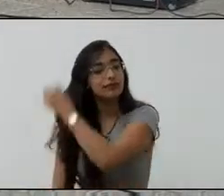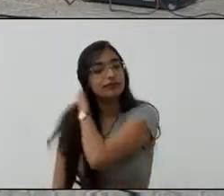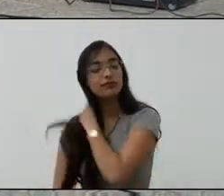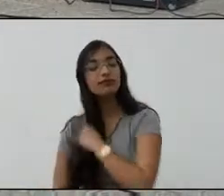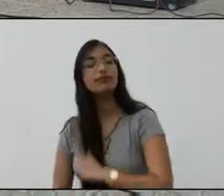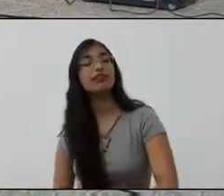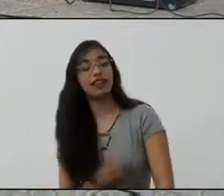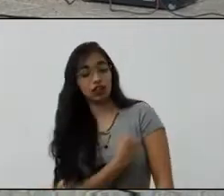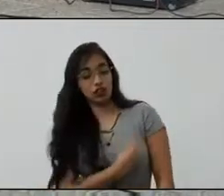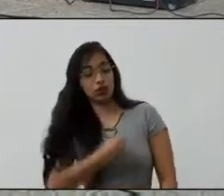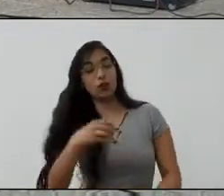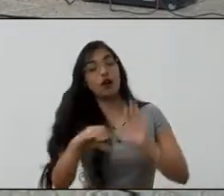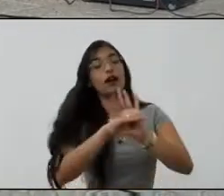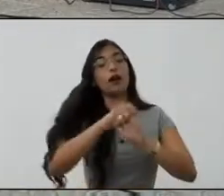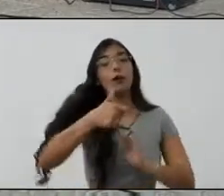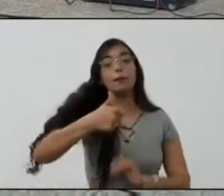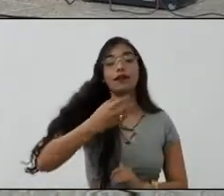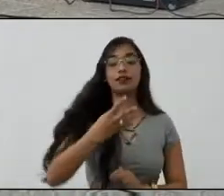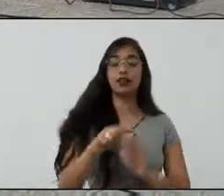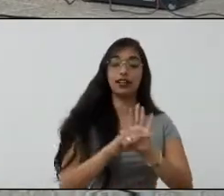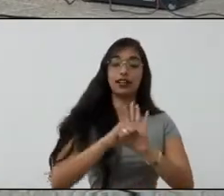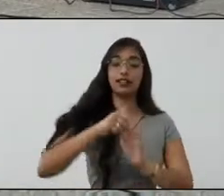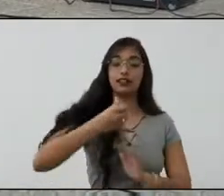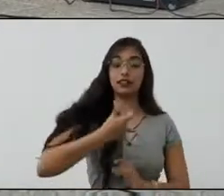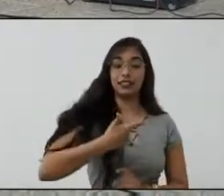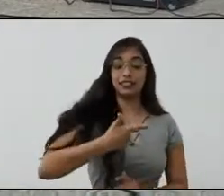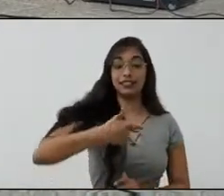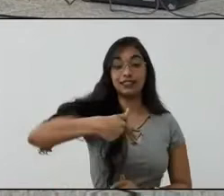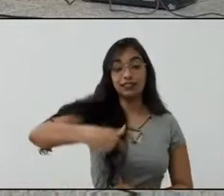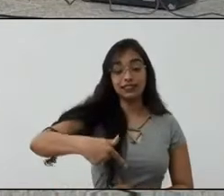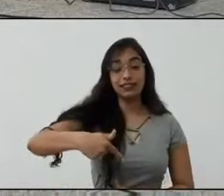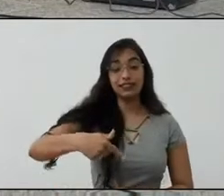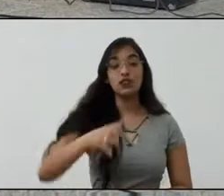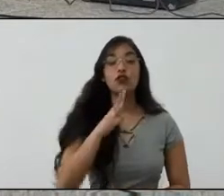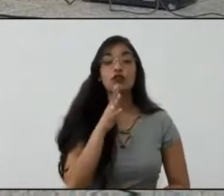E João 14, 27, bem conhecido: